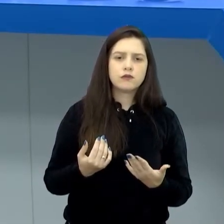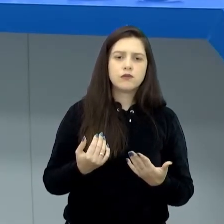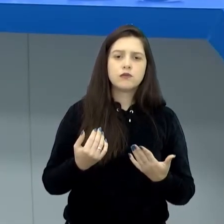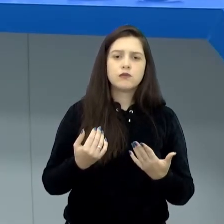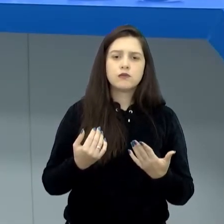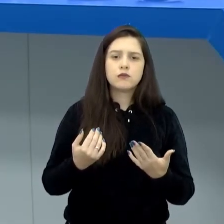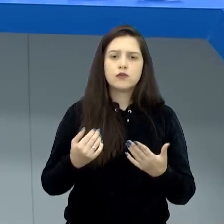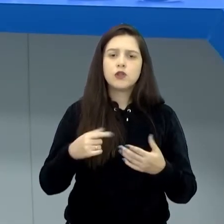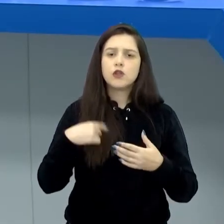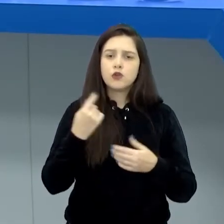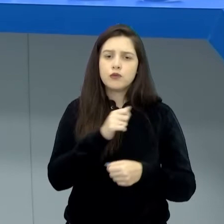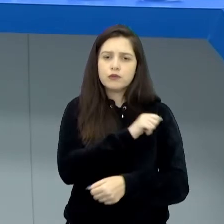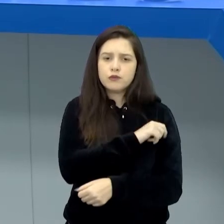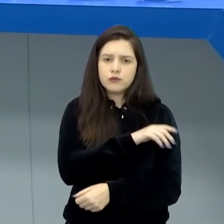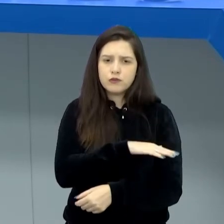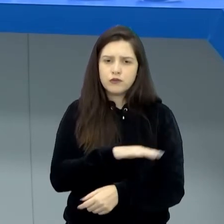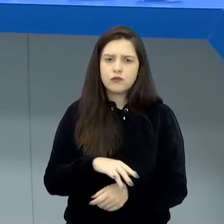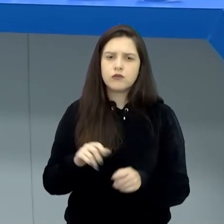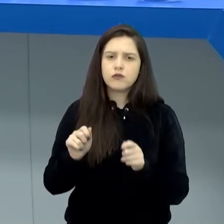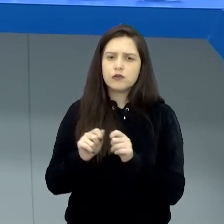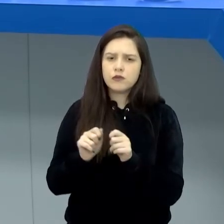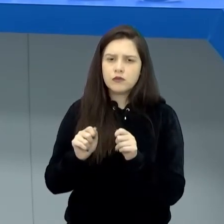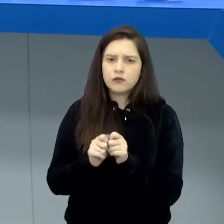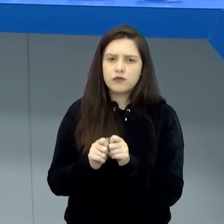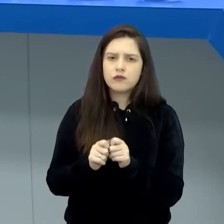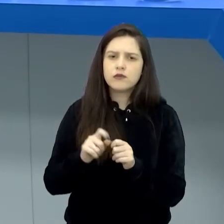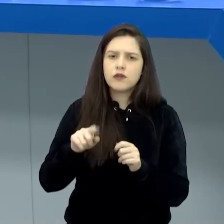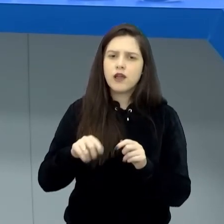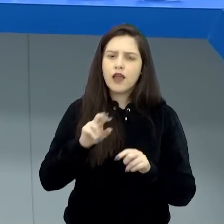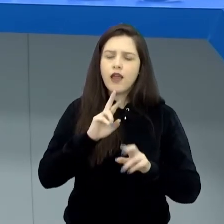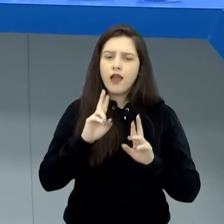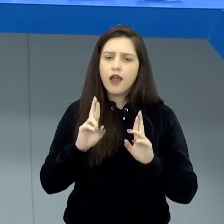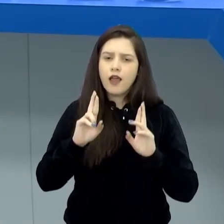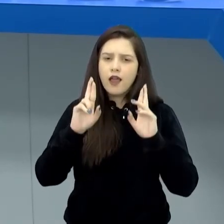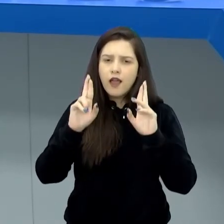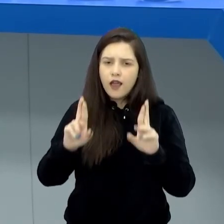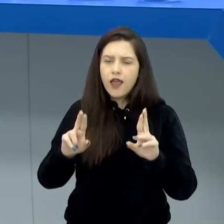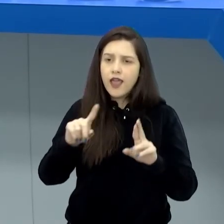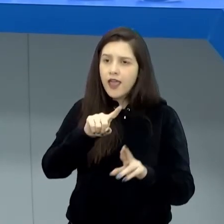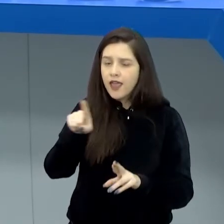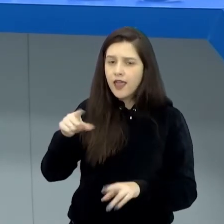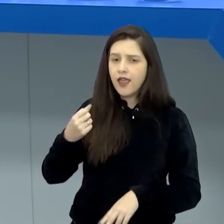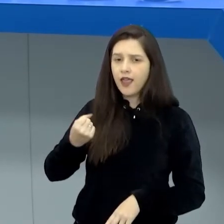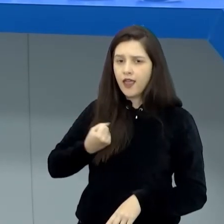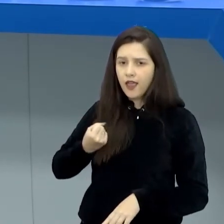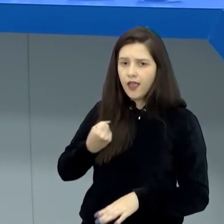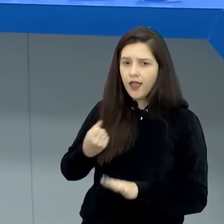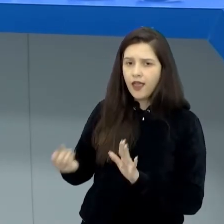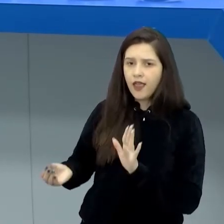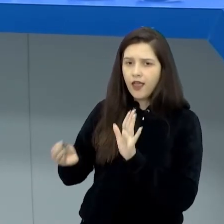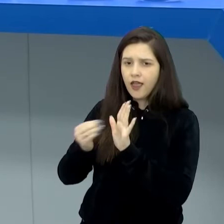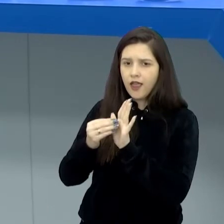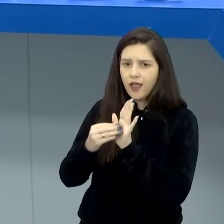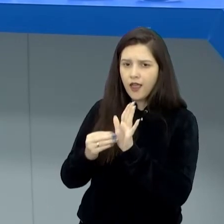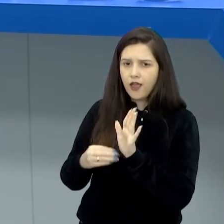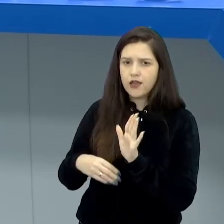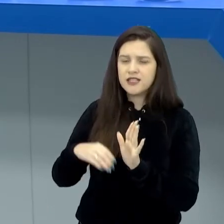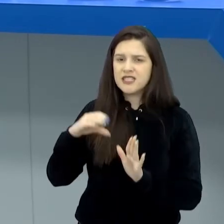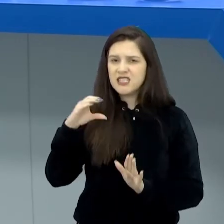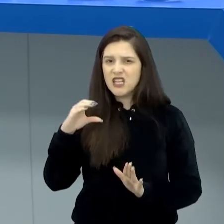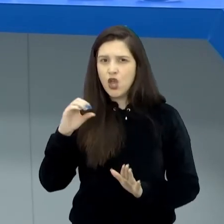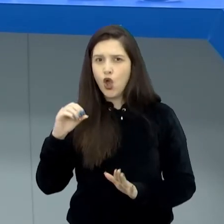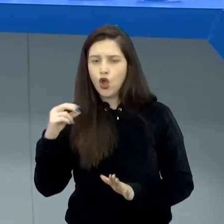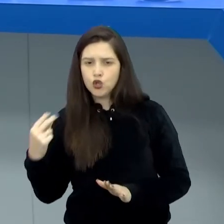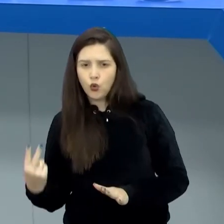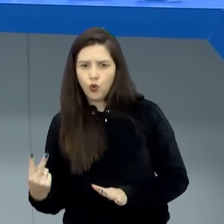perguntas que os nossos alunos podem fazer justamente é a respeito, por exemplo, desses números que vêm ali, olha, junto com o CO2